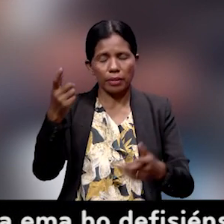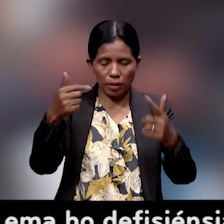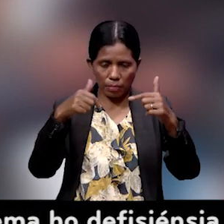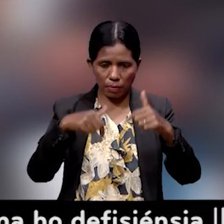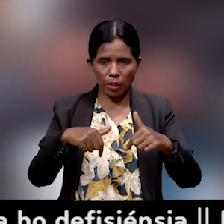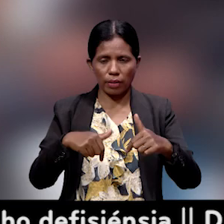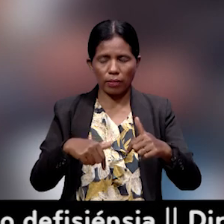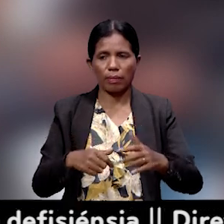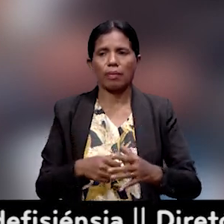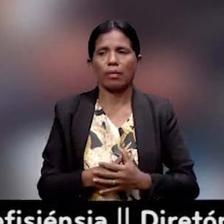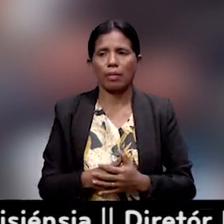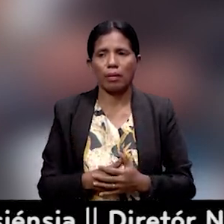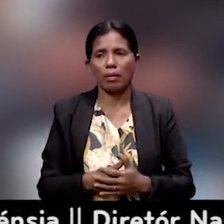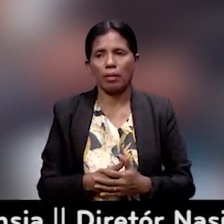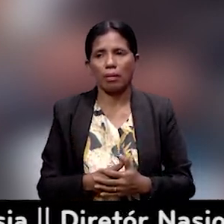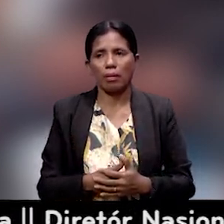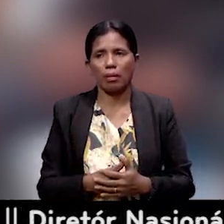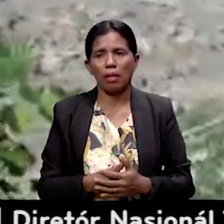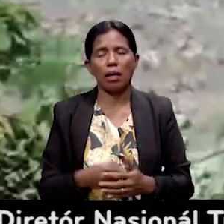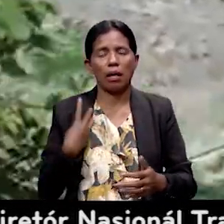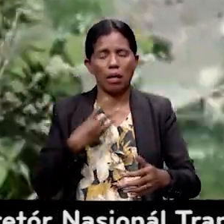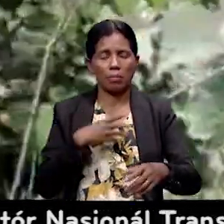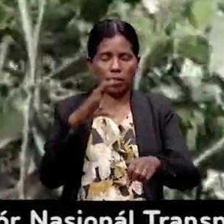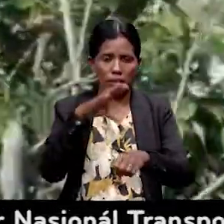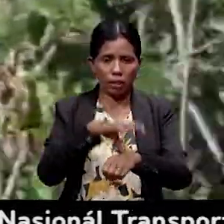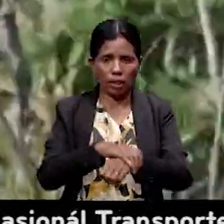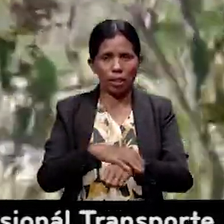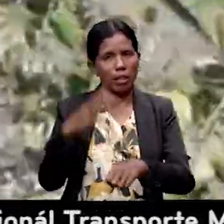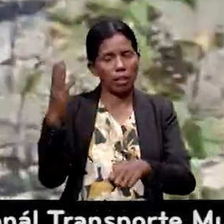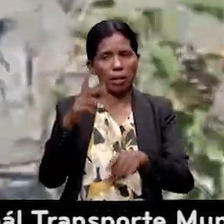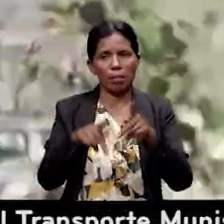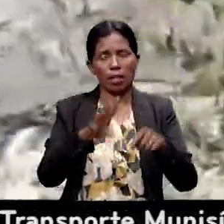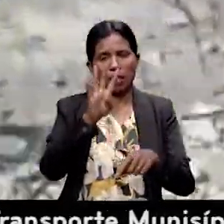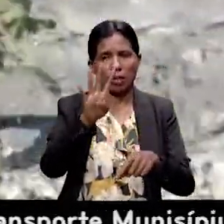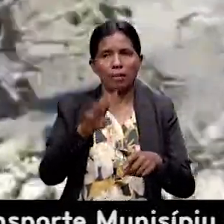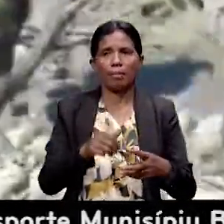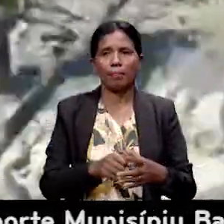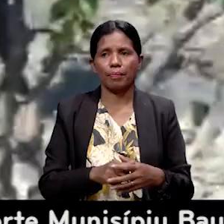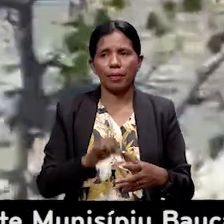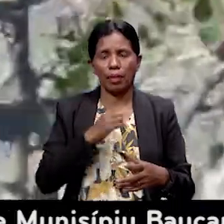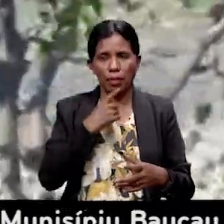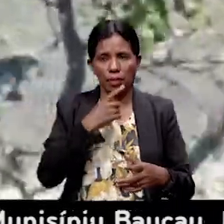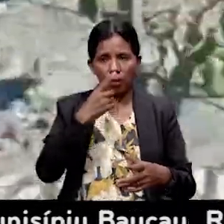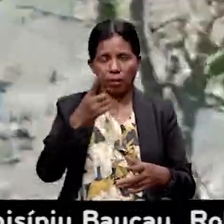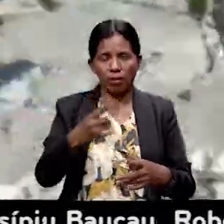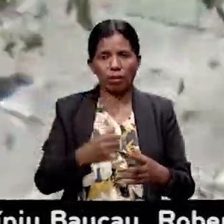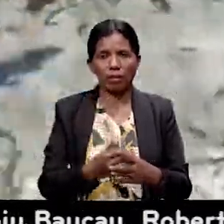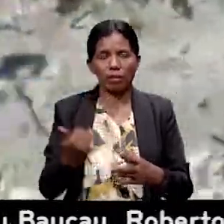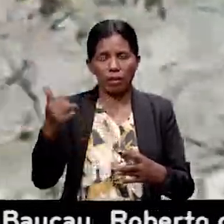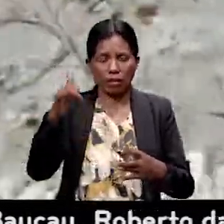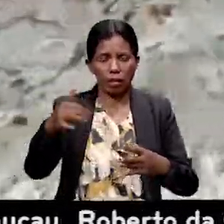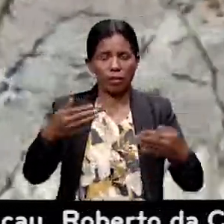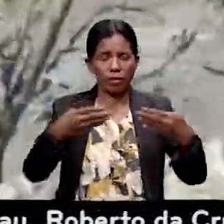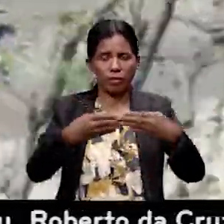irá halo captura saumba, se irá em hat. Hai o porno oren saumba, se irá para ia fronteras.